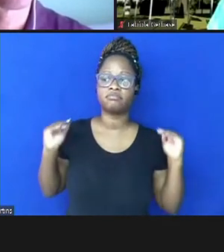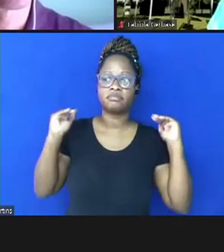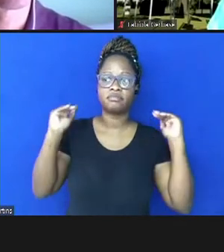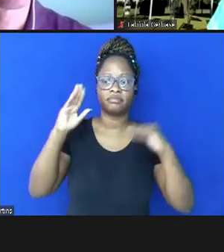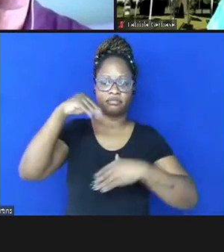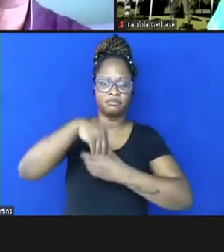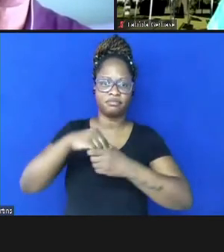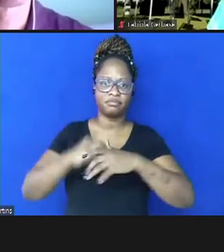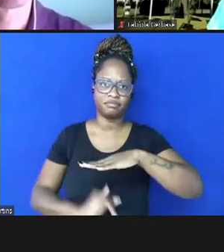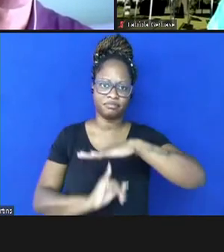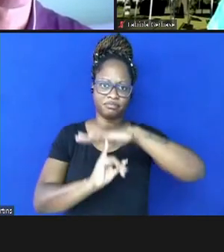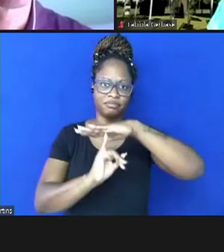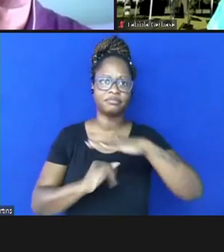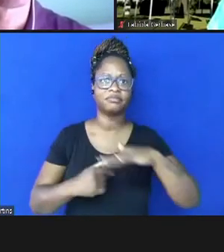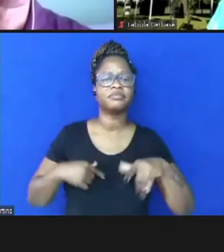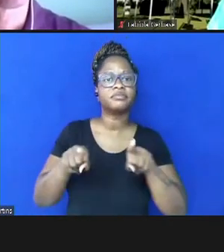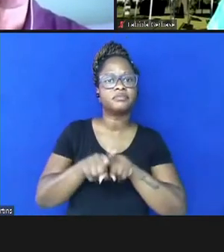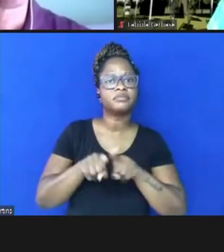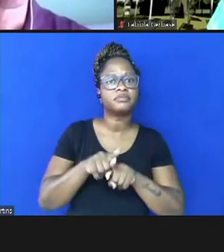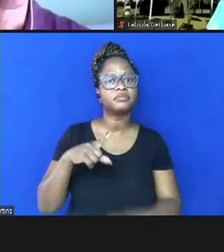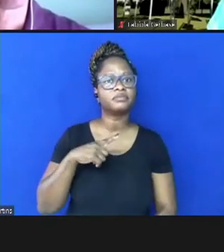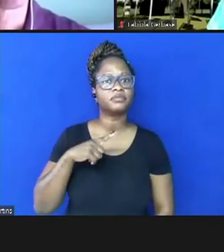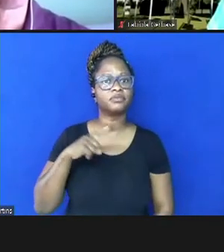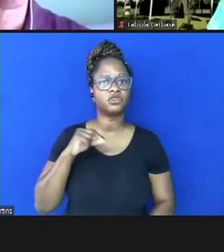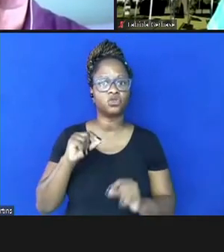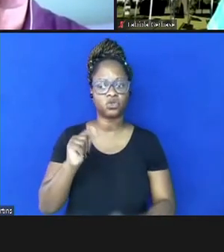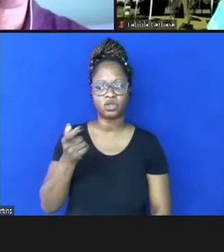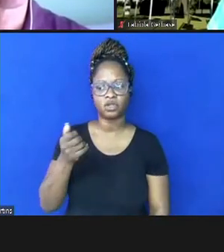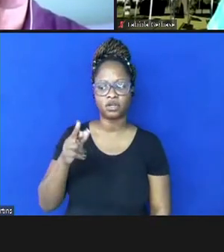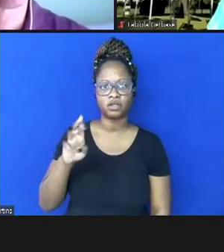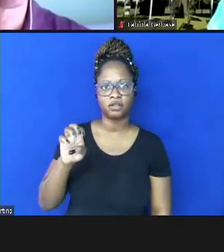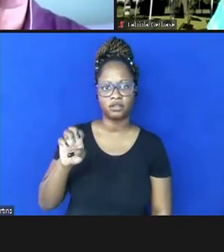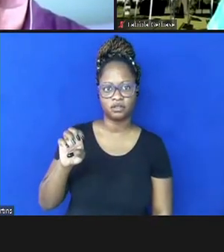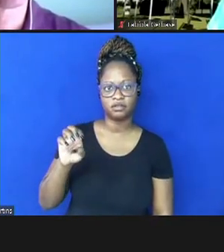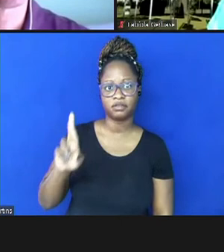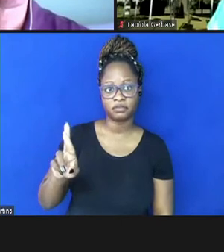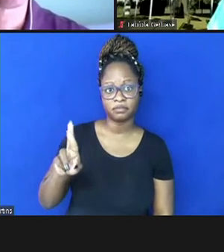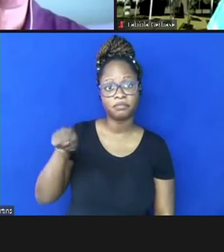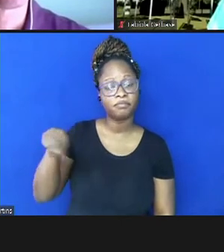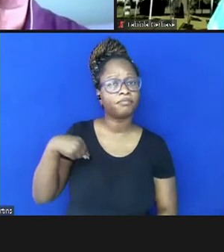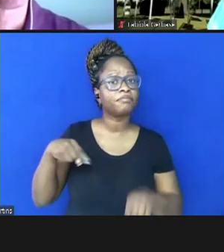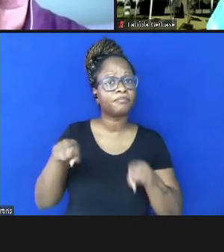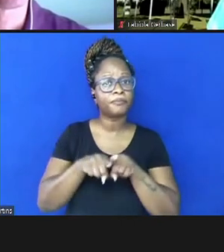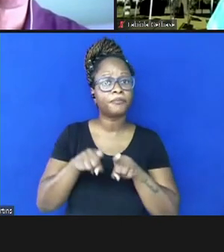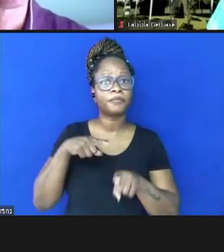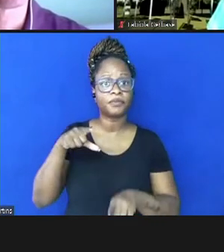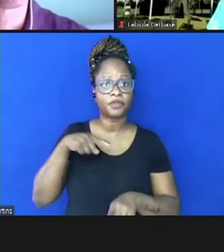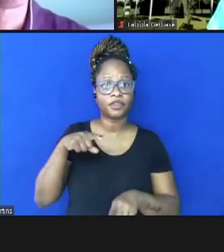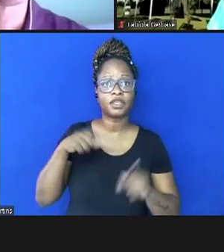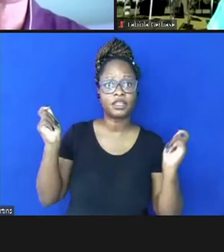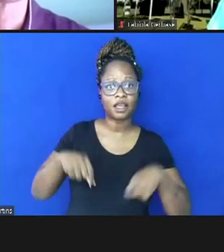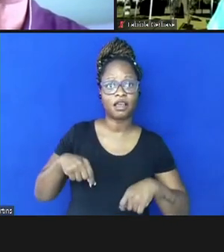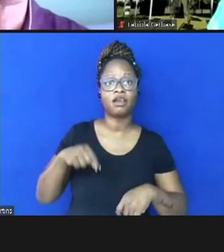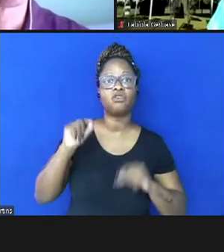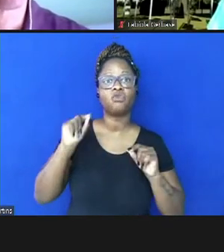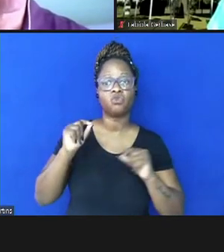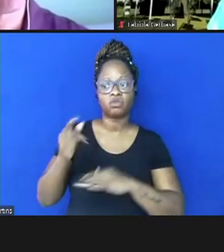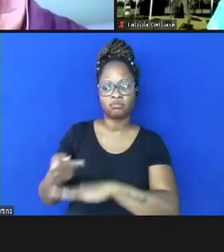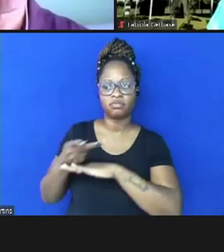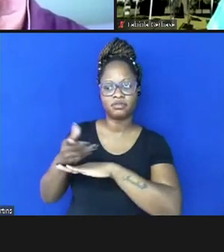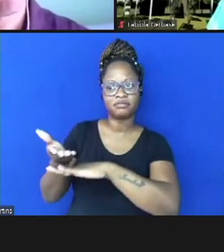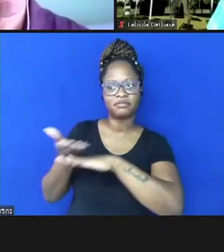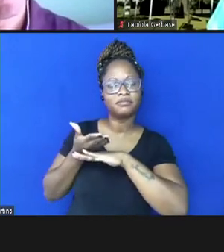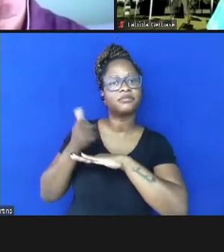também o Alexander von Humboldt, né, nós temos o Professorship, né, que também